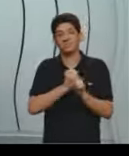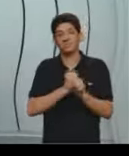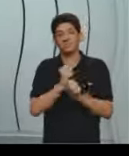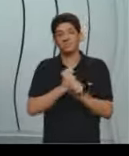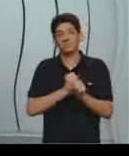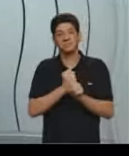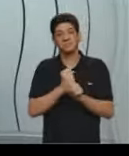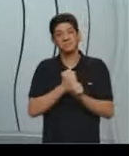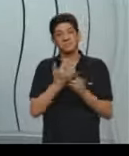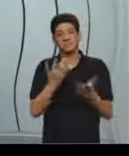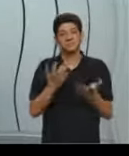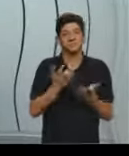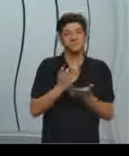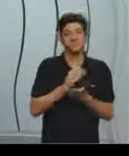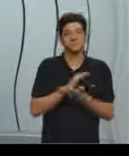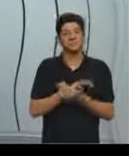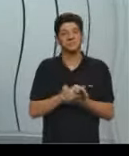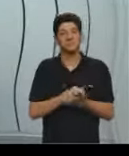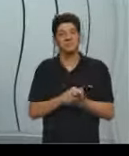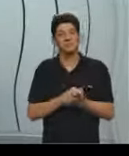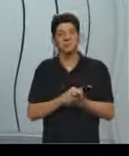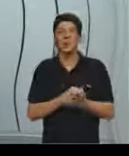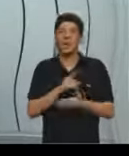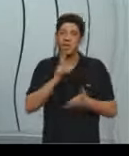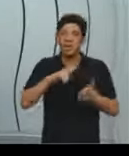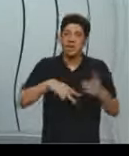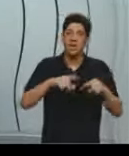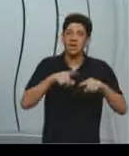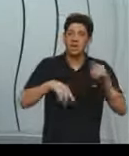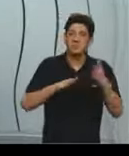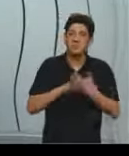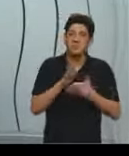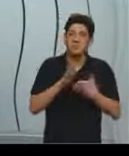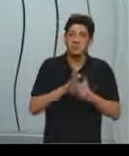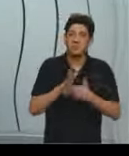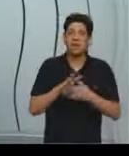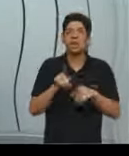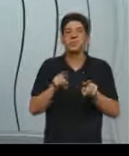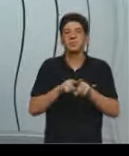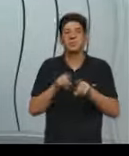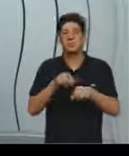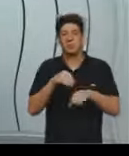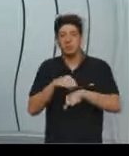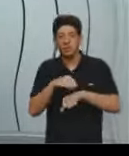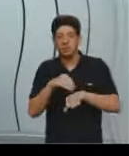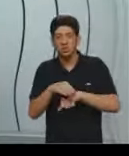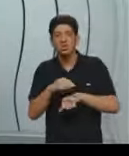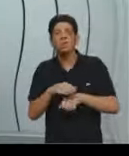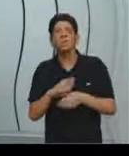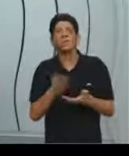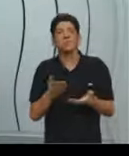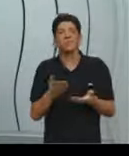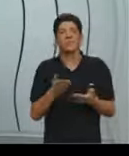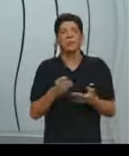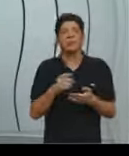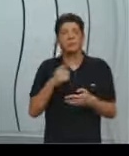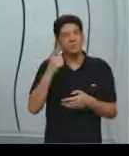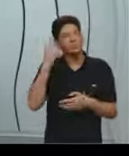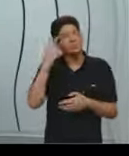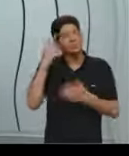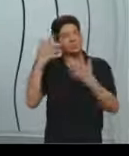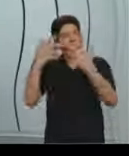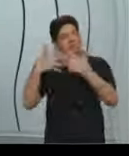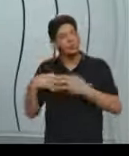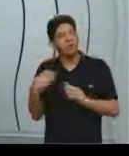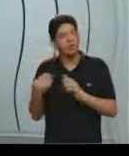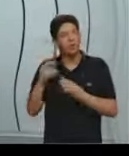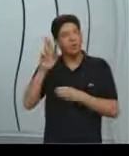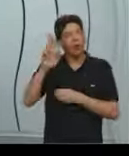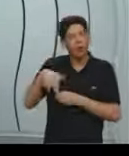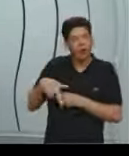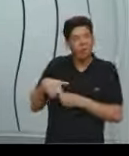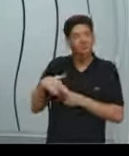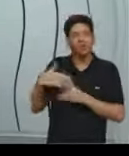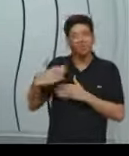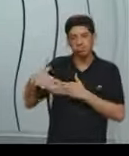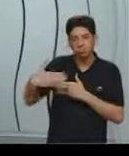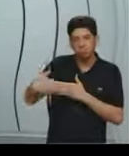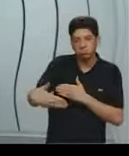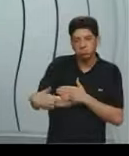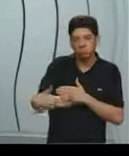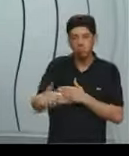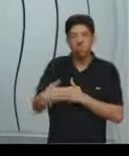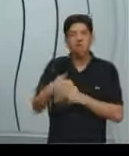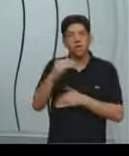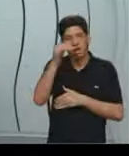a gente tem um processo se leio material siga algumas dicas pra gente fazer escolhas mais ligadas à e no processo e não